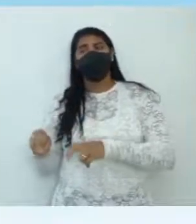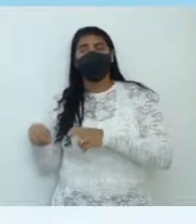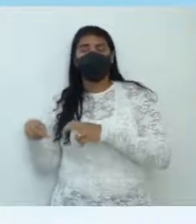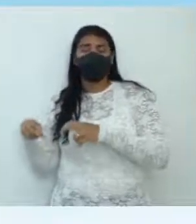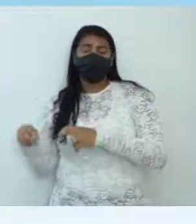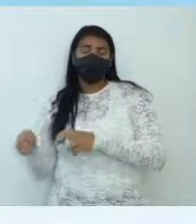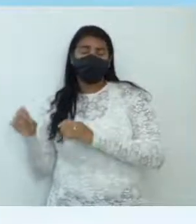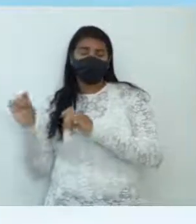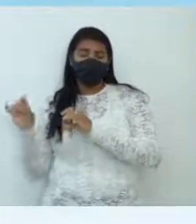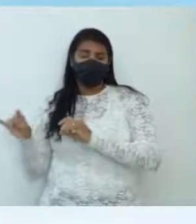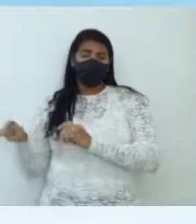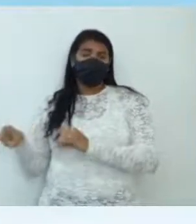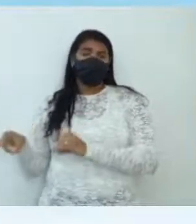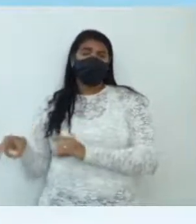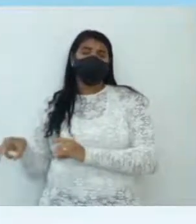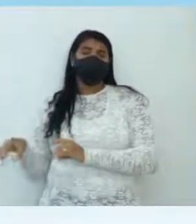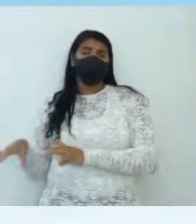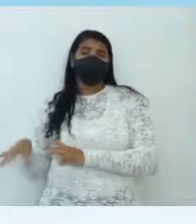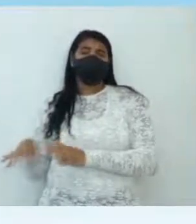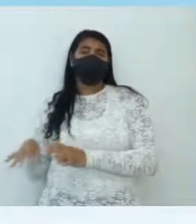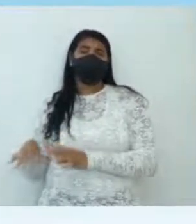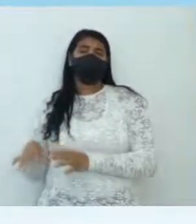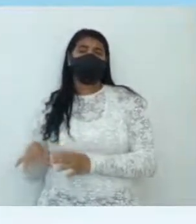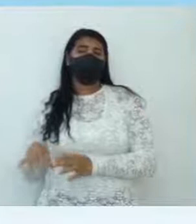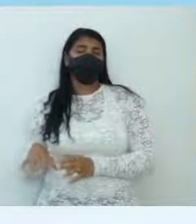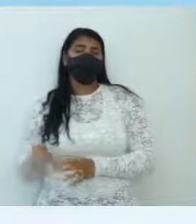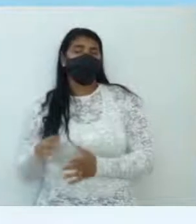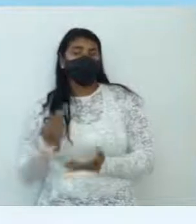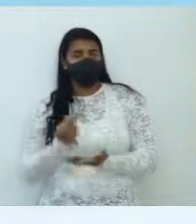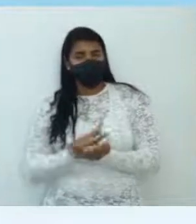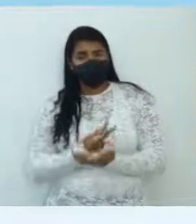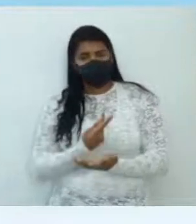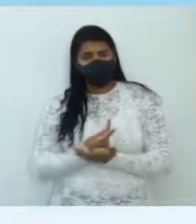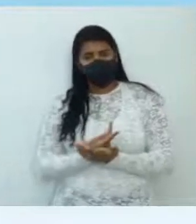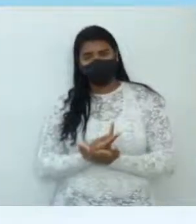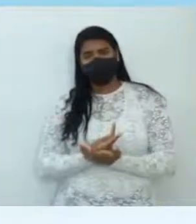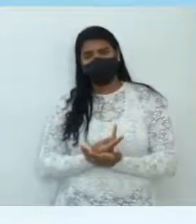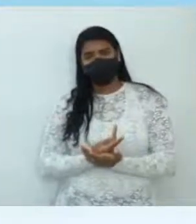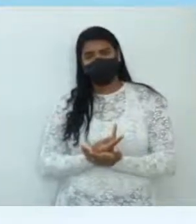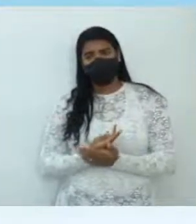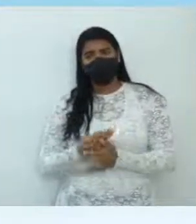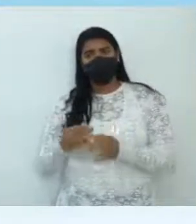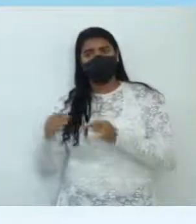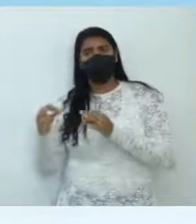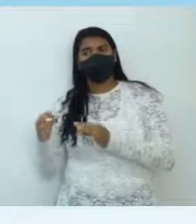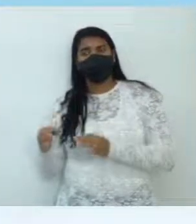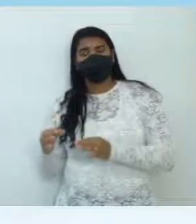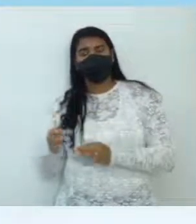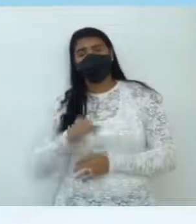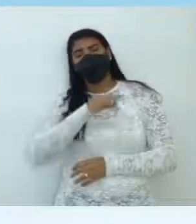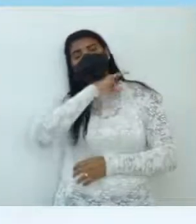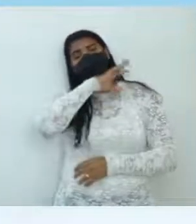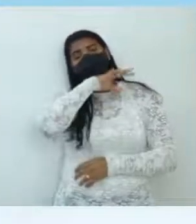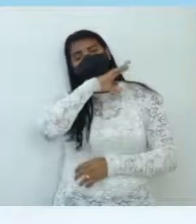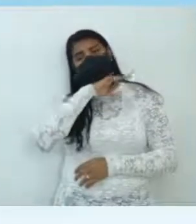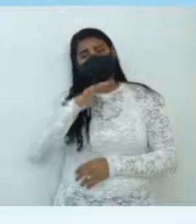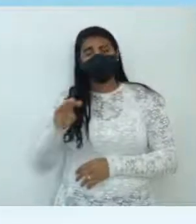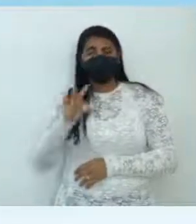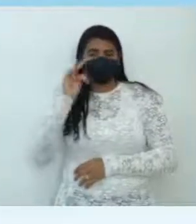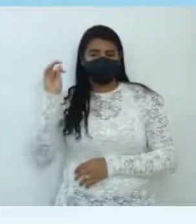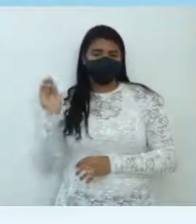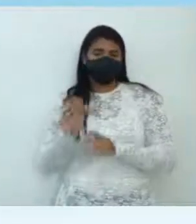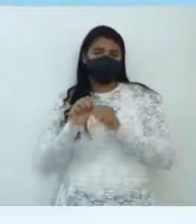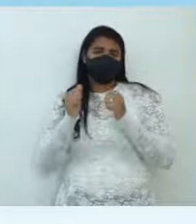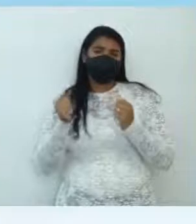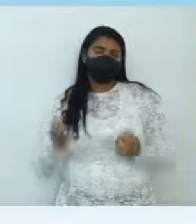são descartados de forma irregular e irão, com certeza, prejudicar todo um